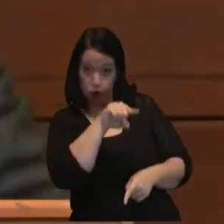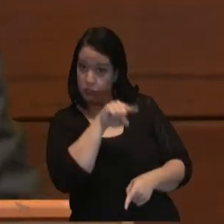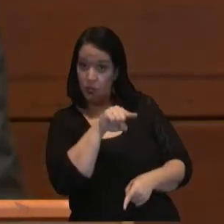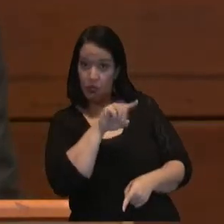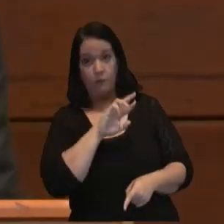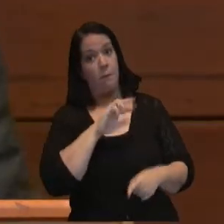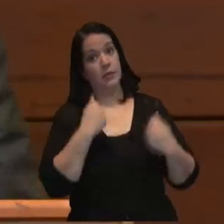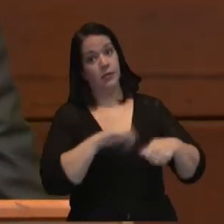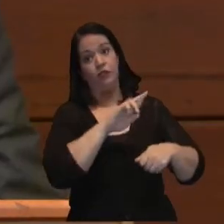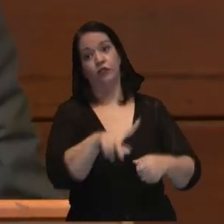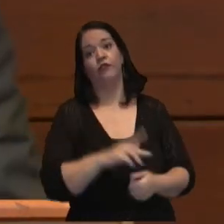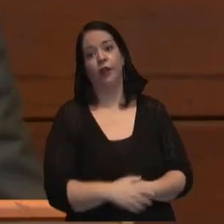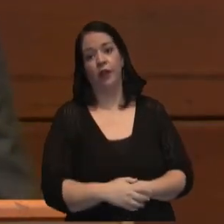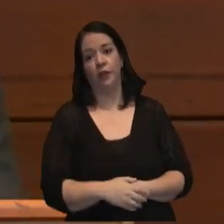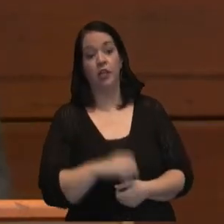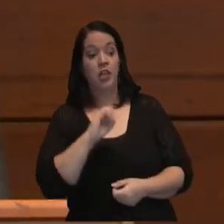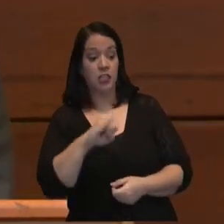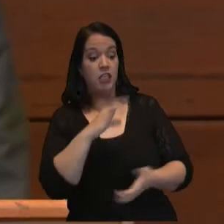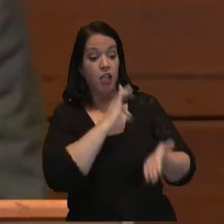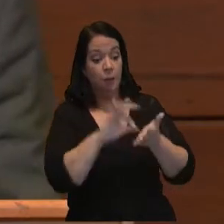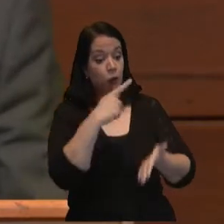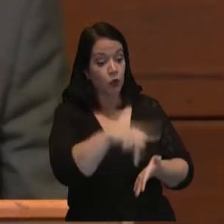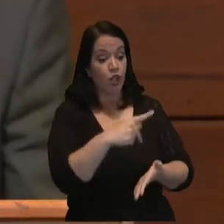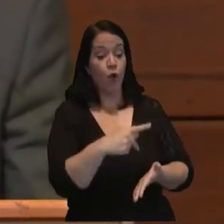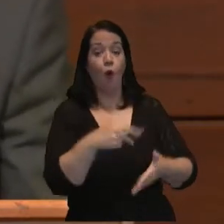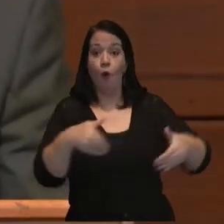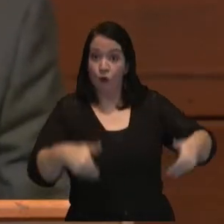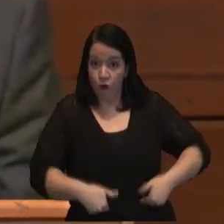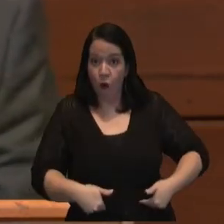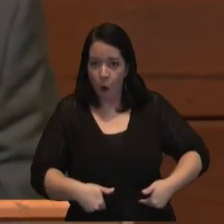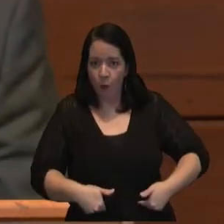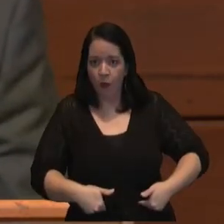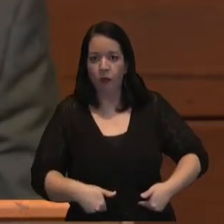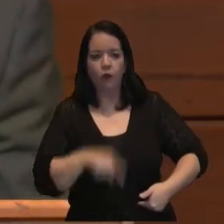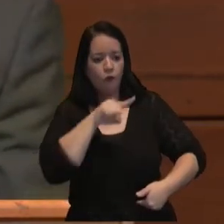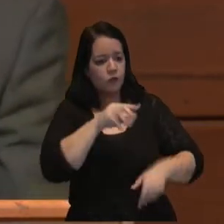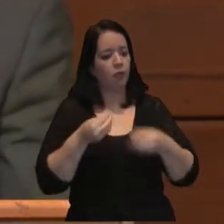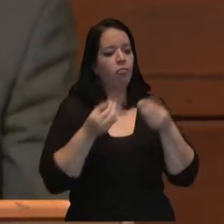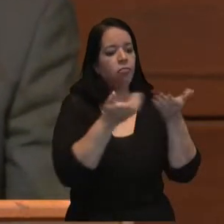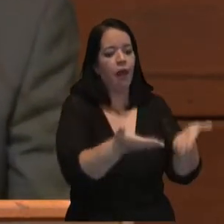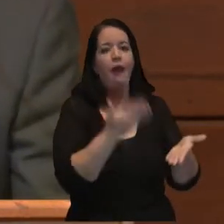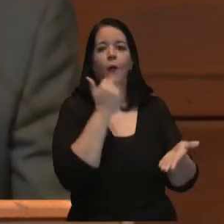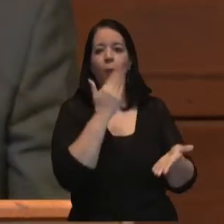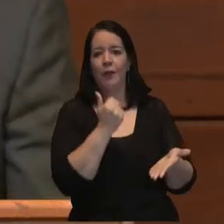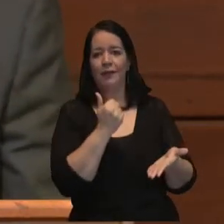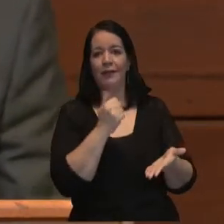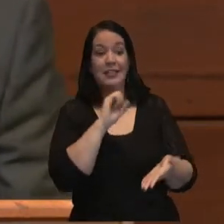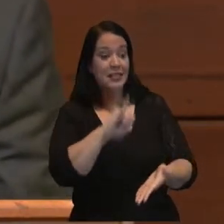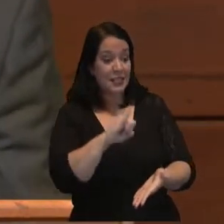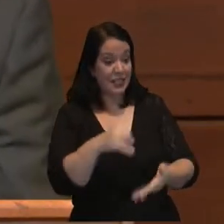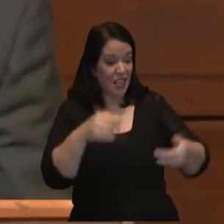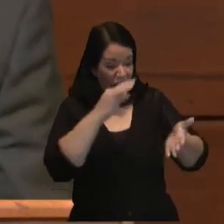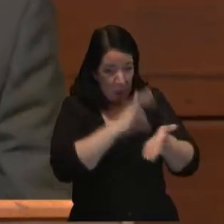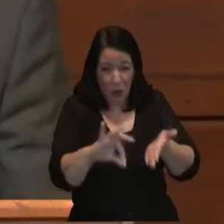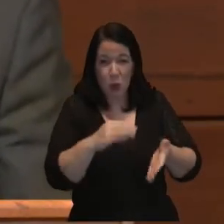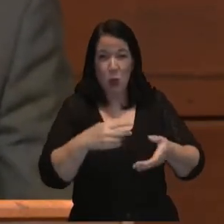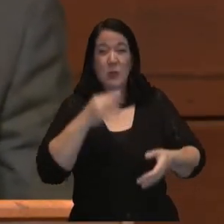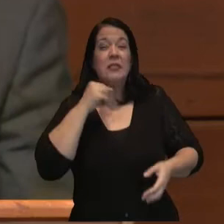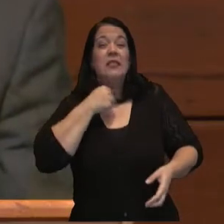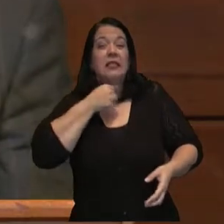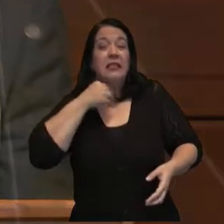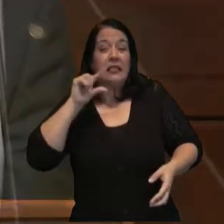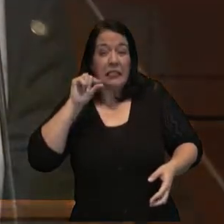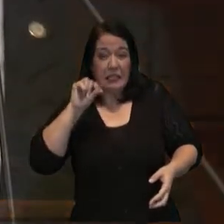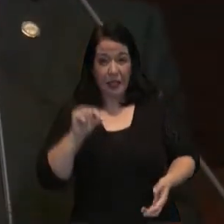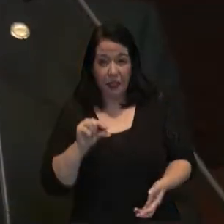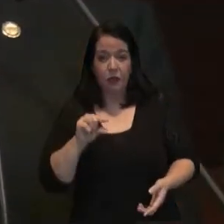sede, dá-lhe de beber, porquanto agindo assim, amontoarás brasas vivas